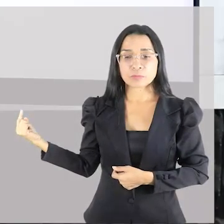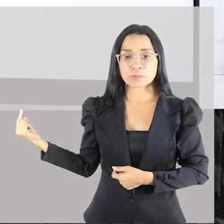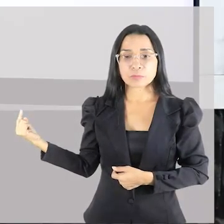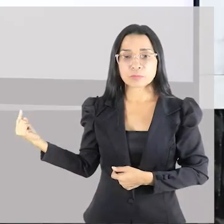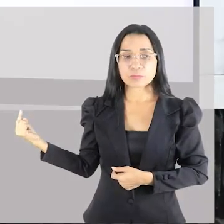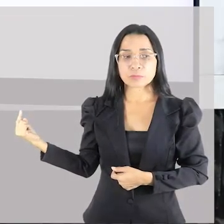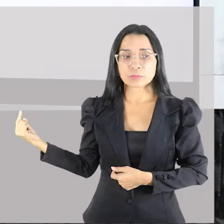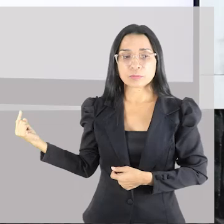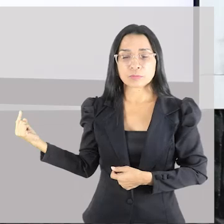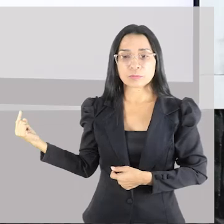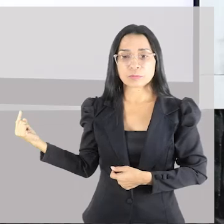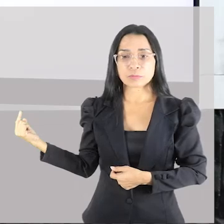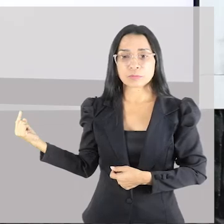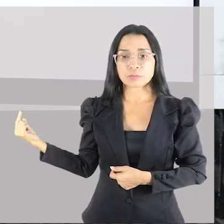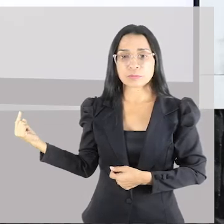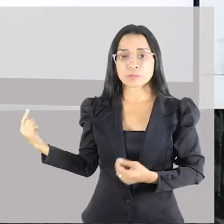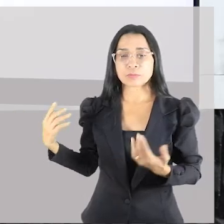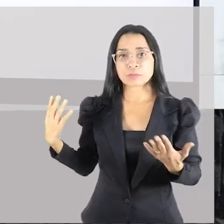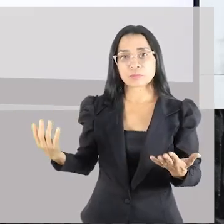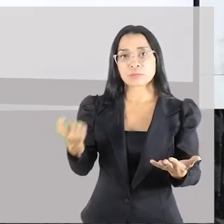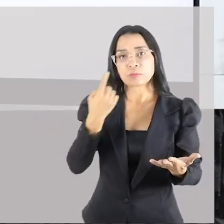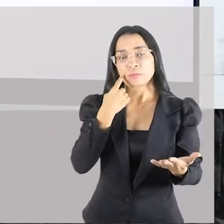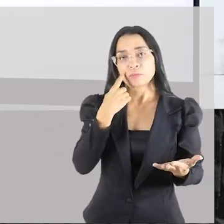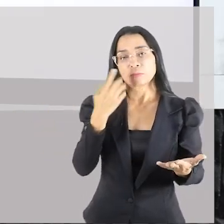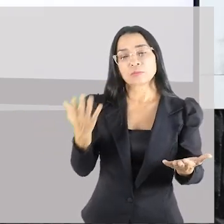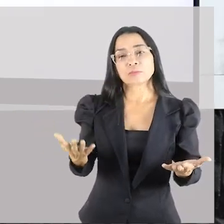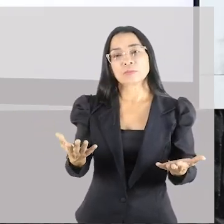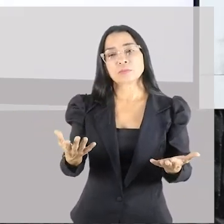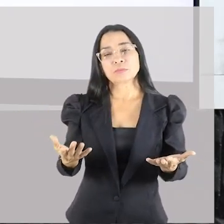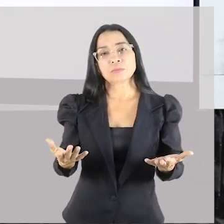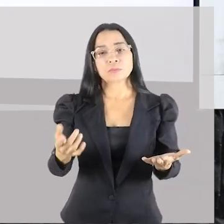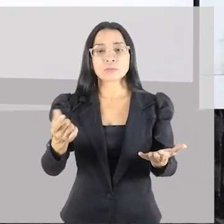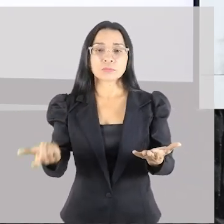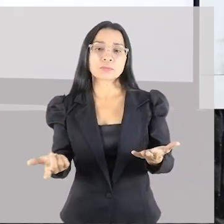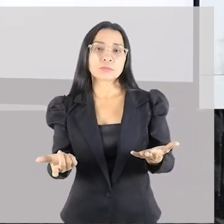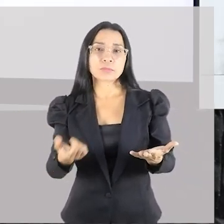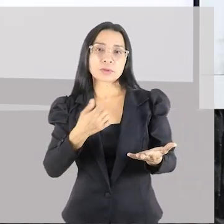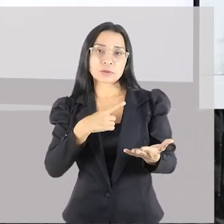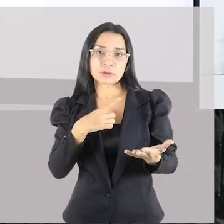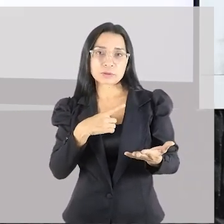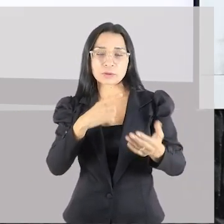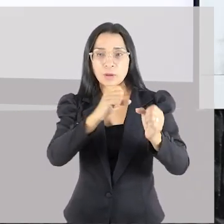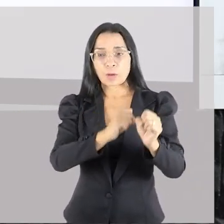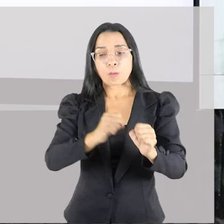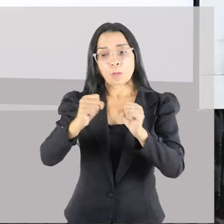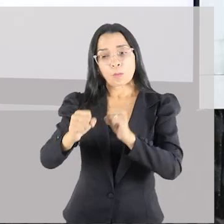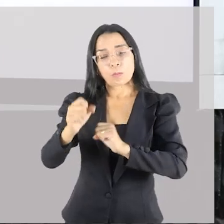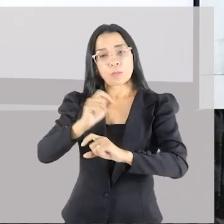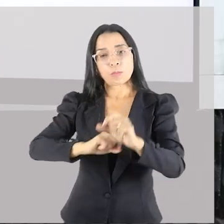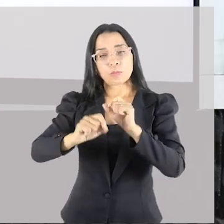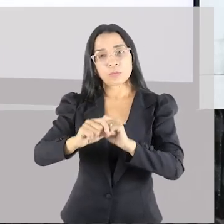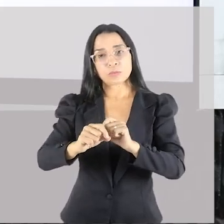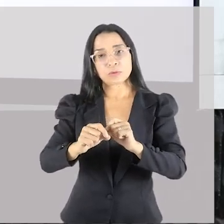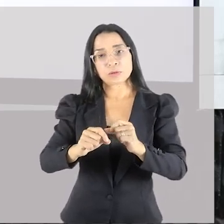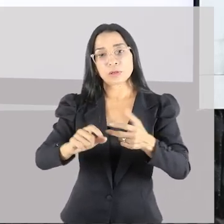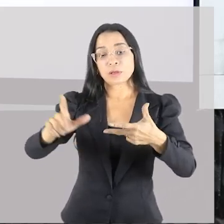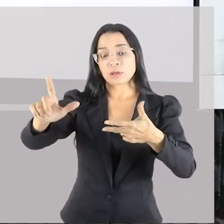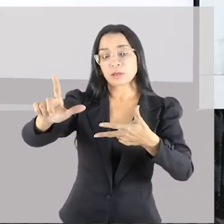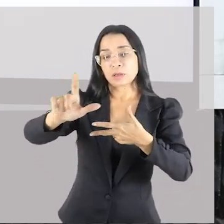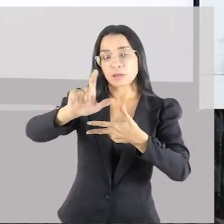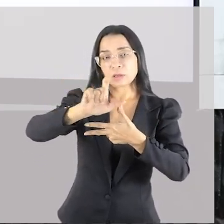da aristocracia agrária. Então, olha só, ele era detentor do poder